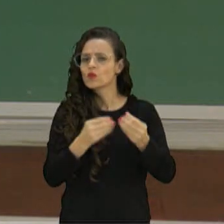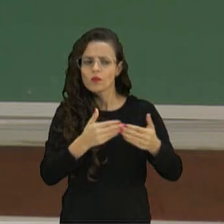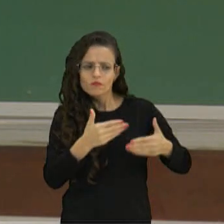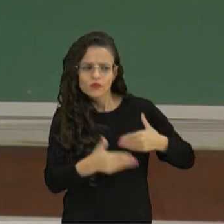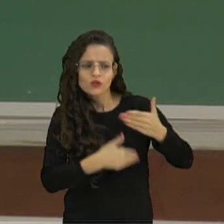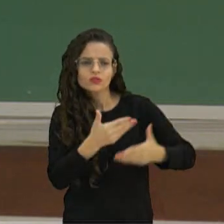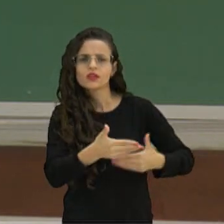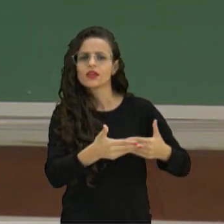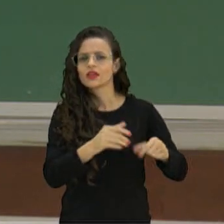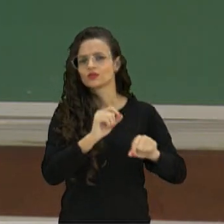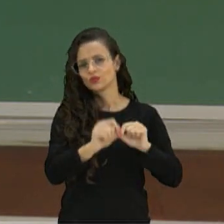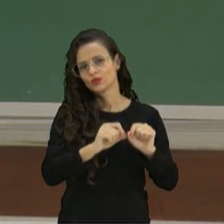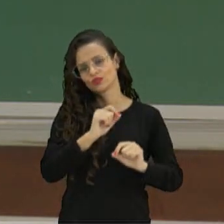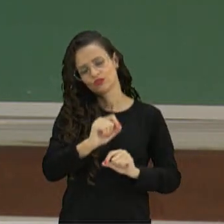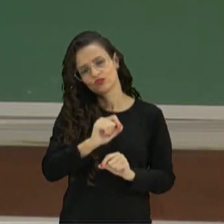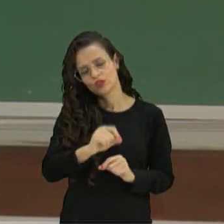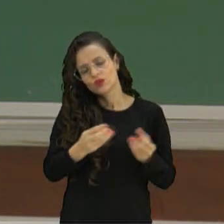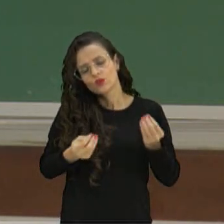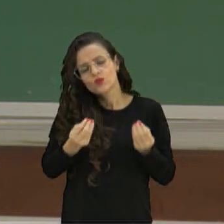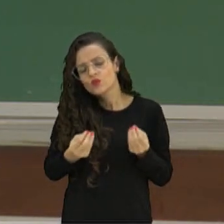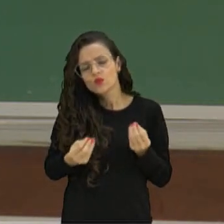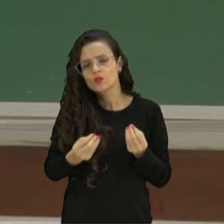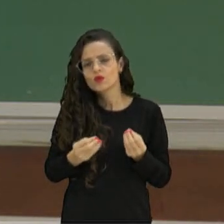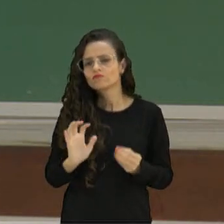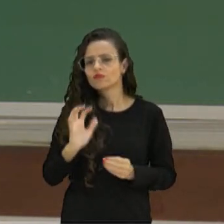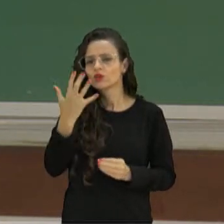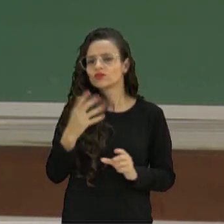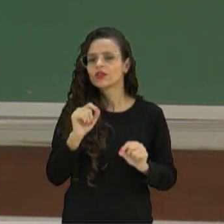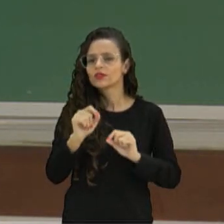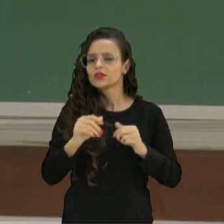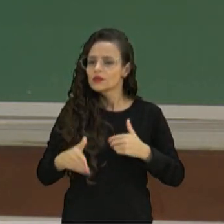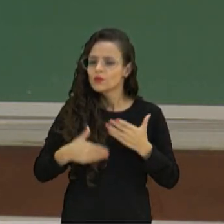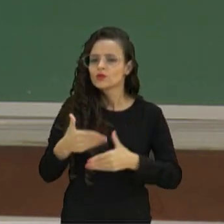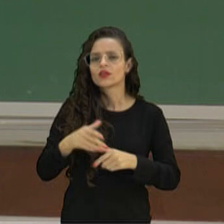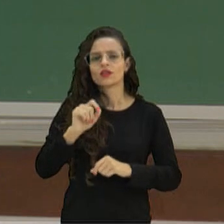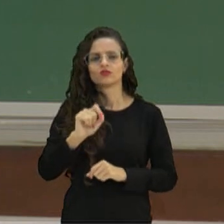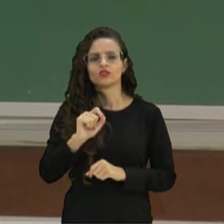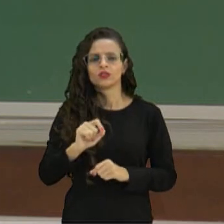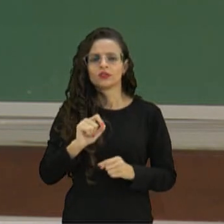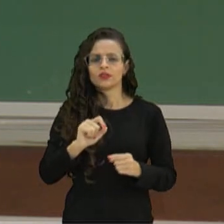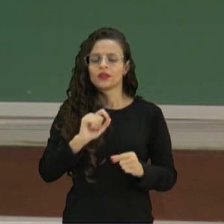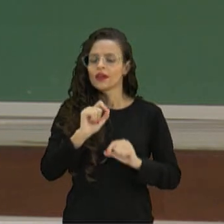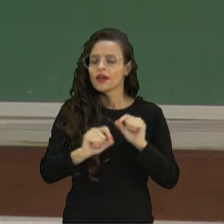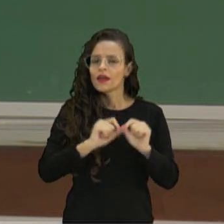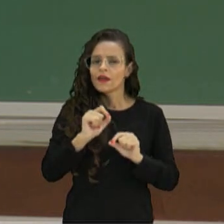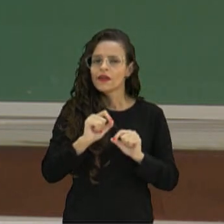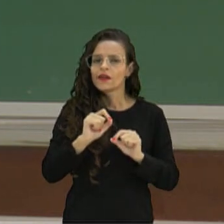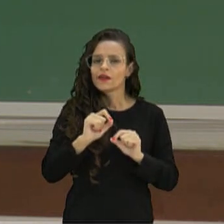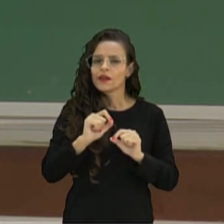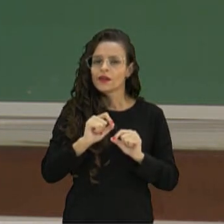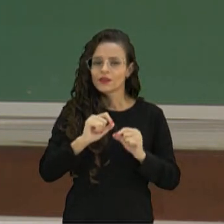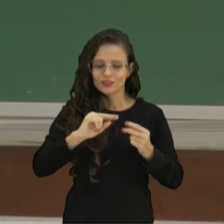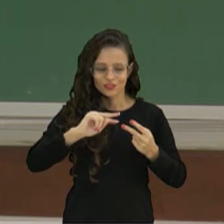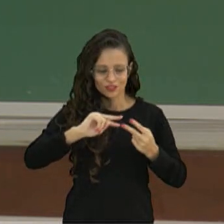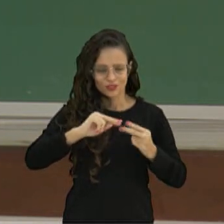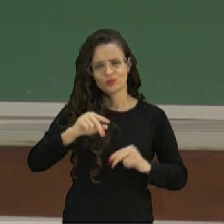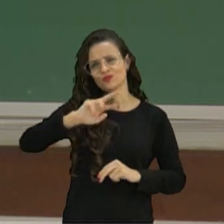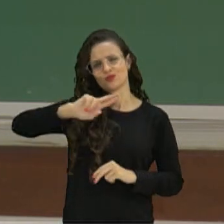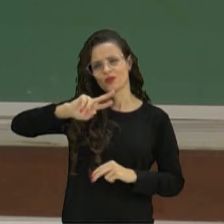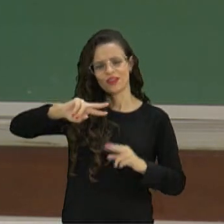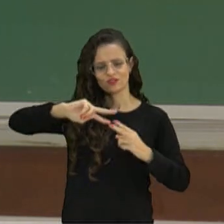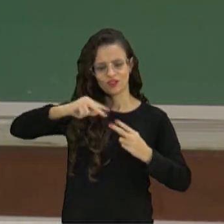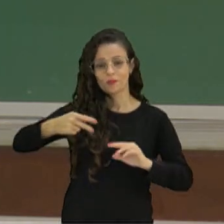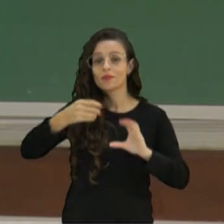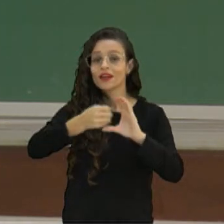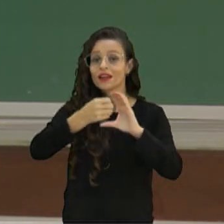processo como que acontecia esse processo de transferência de material, não de material genético,